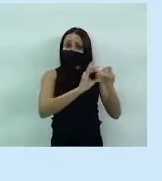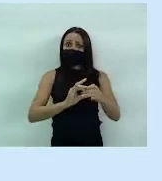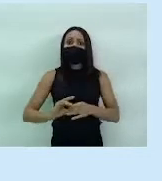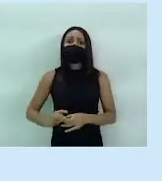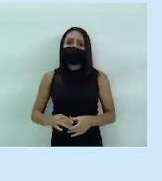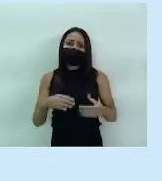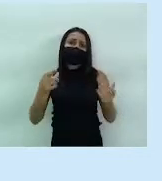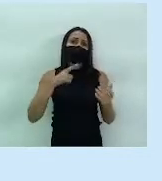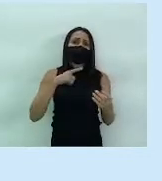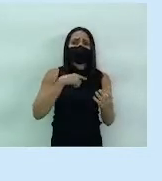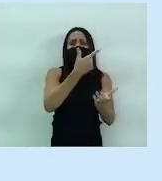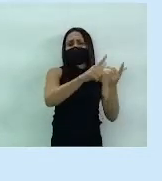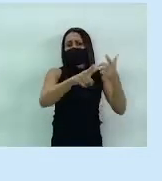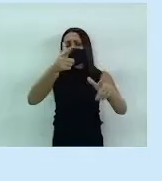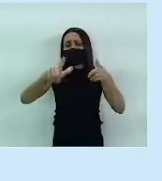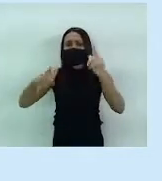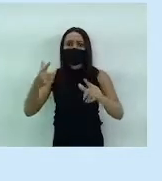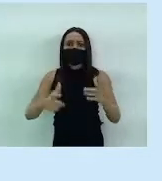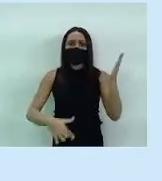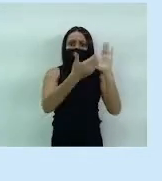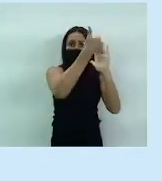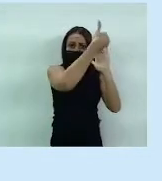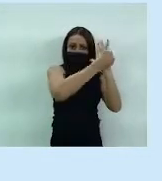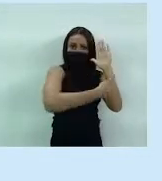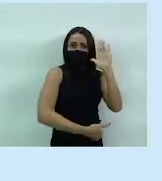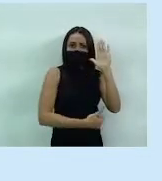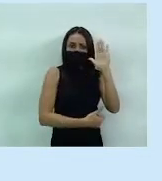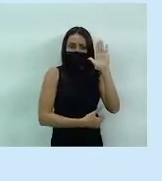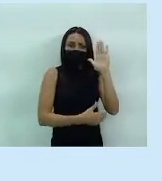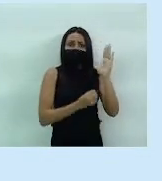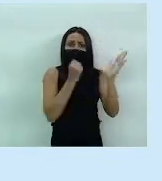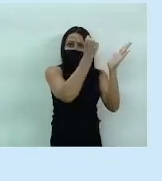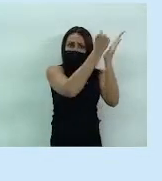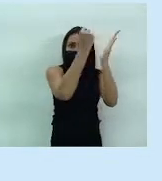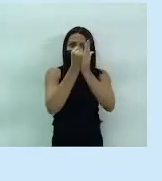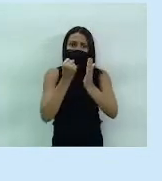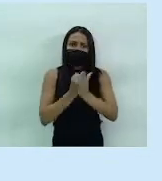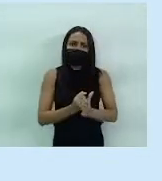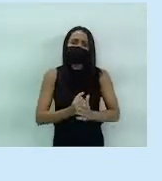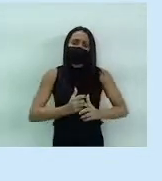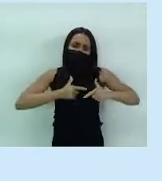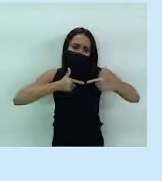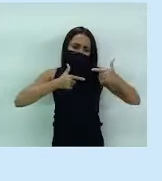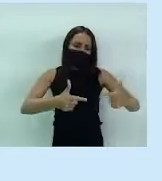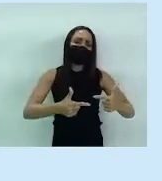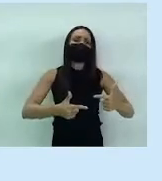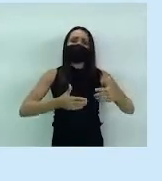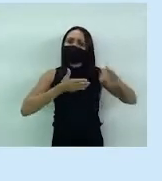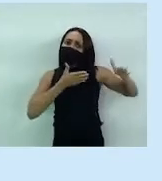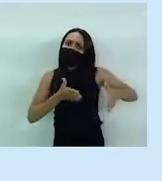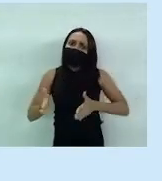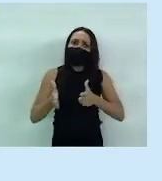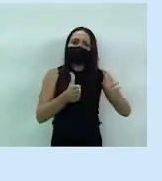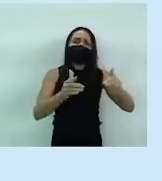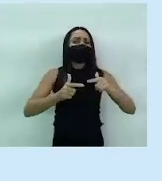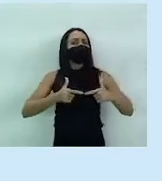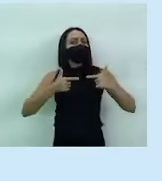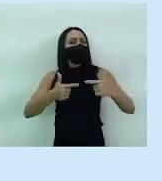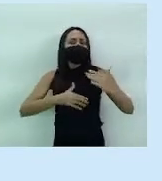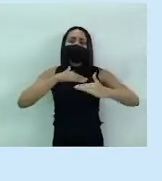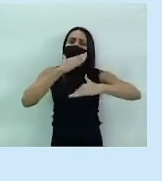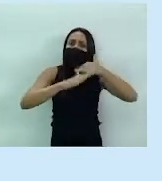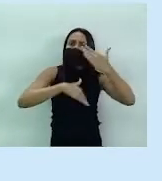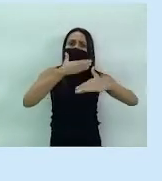que tiveram outros documentos que demarcam esse caminhar, essa luta a partir também da construção